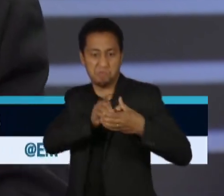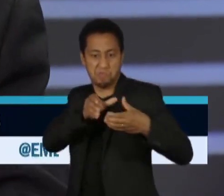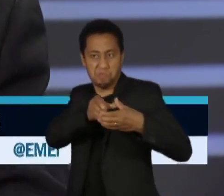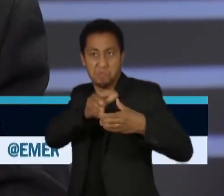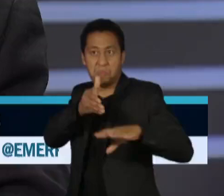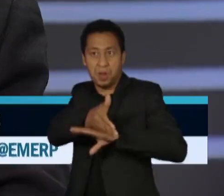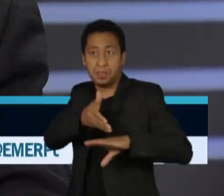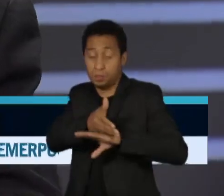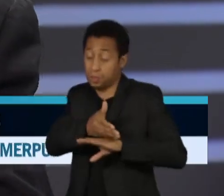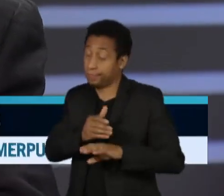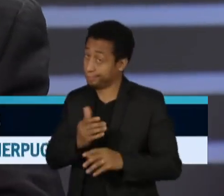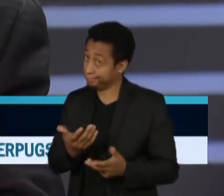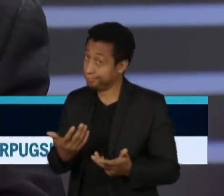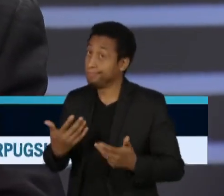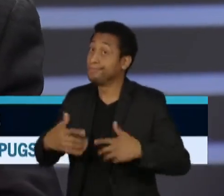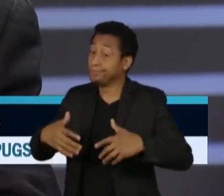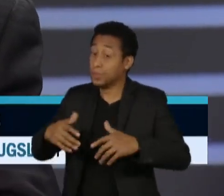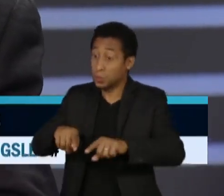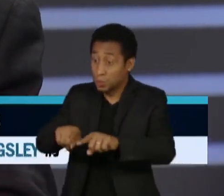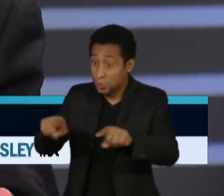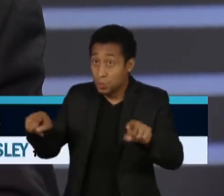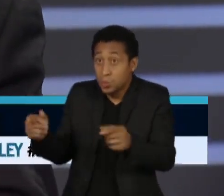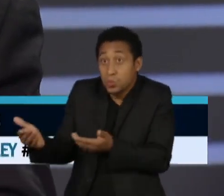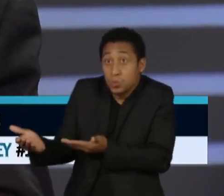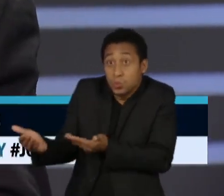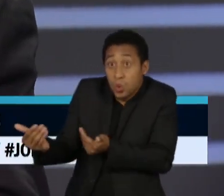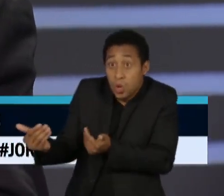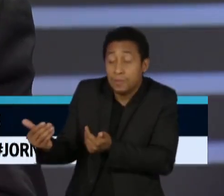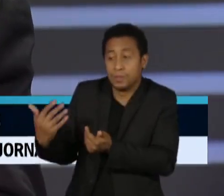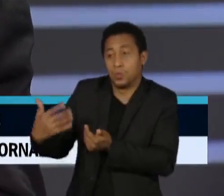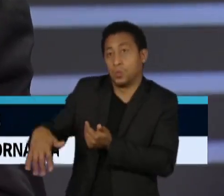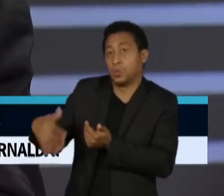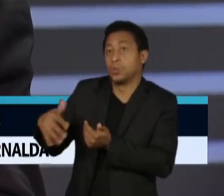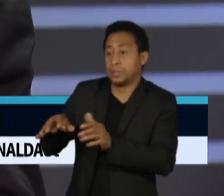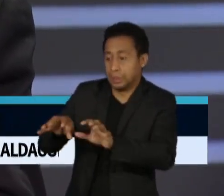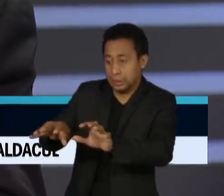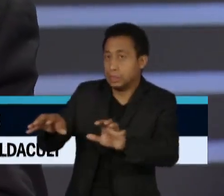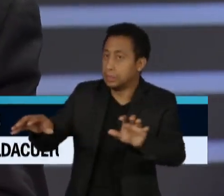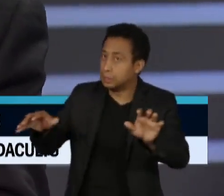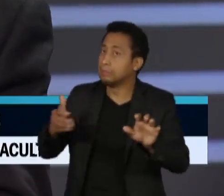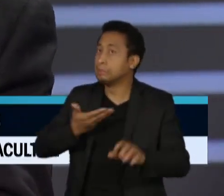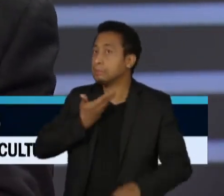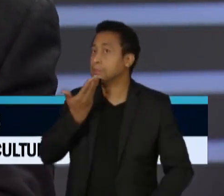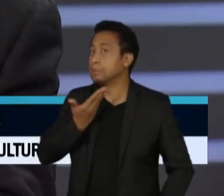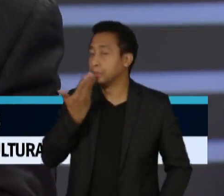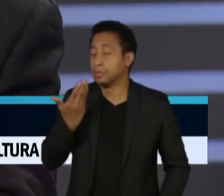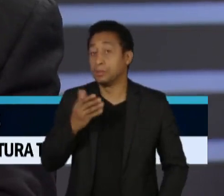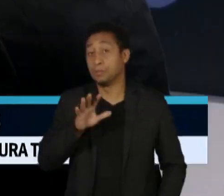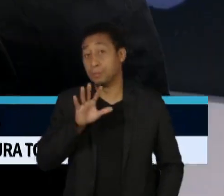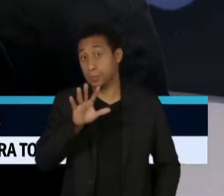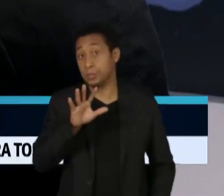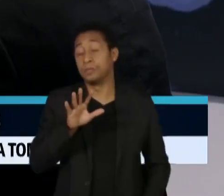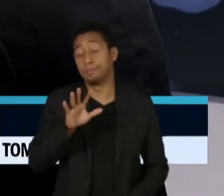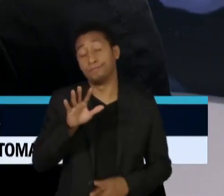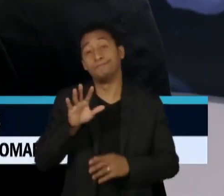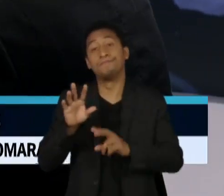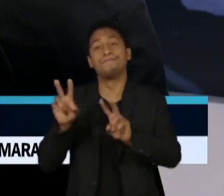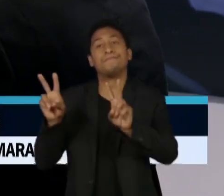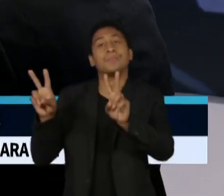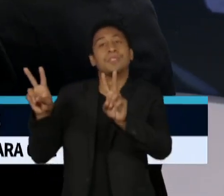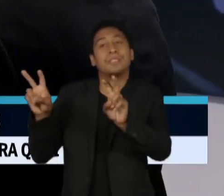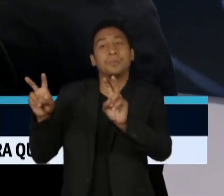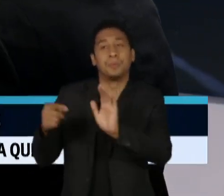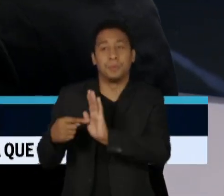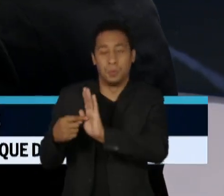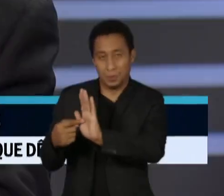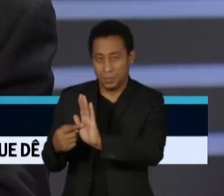entre jovens muito poderosa inclusive é claro que essa é um dos temas dos riscos